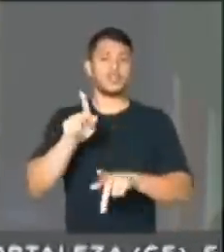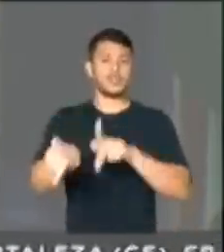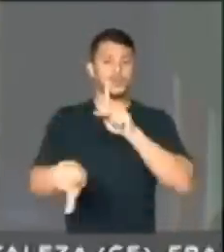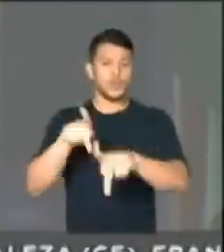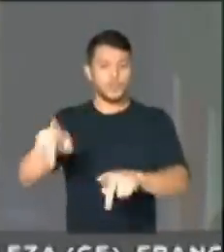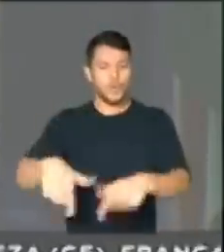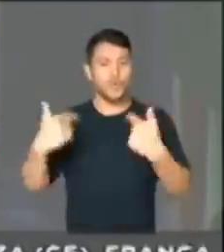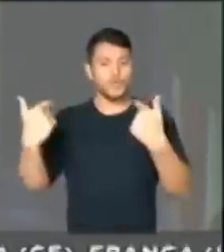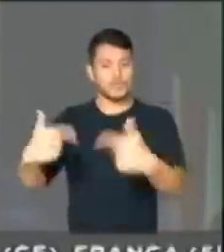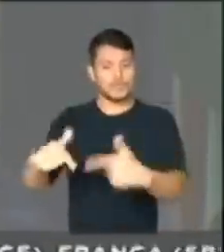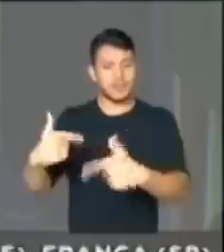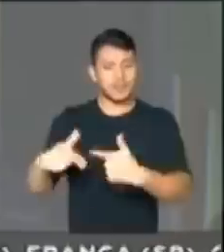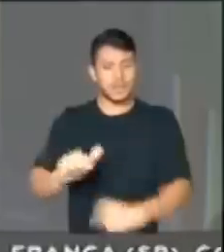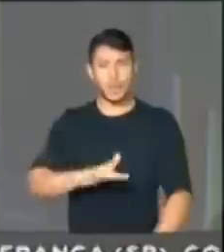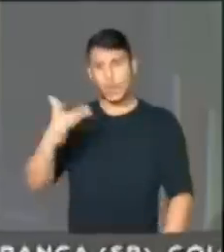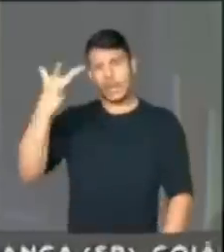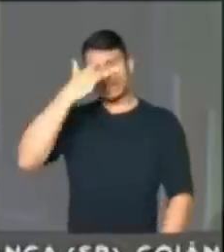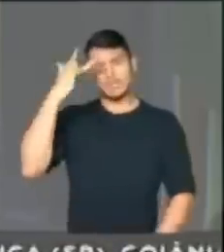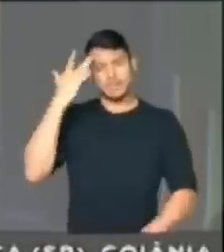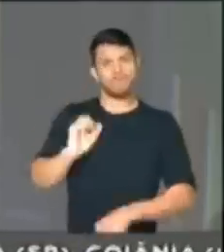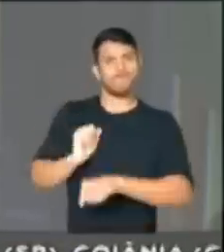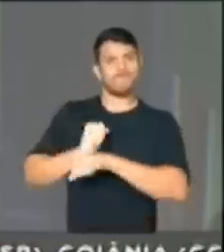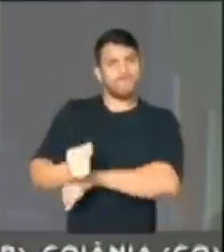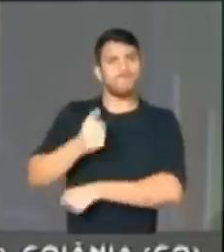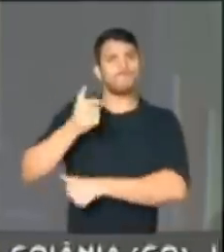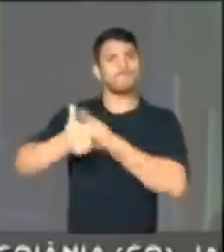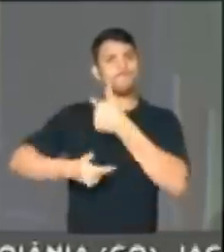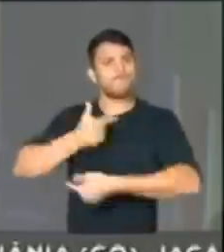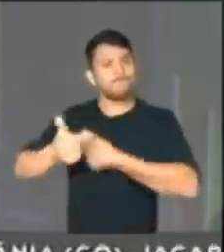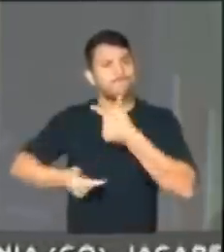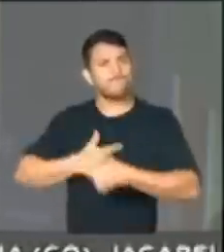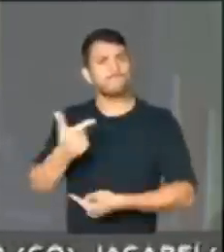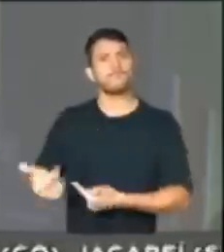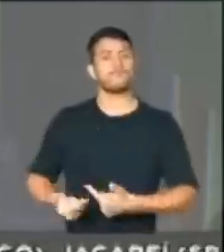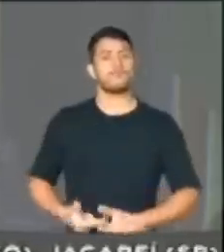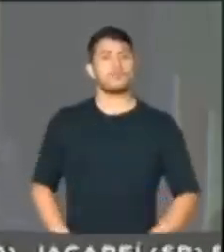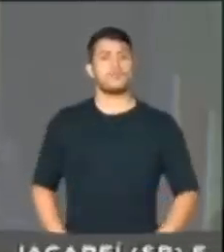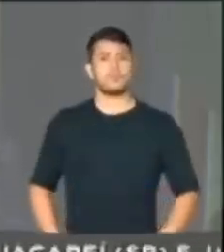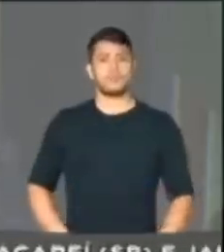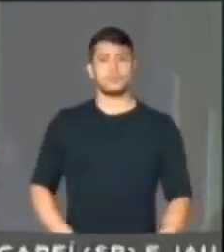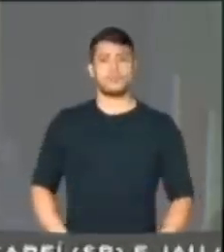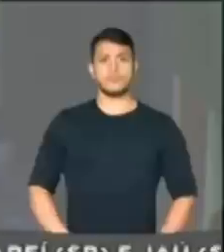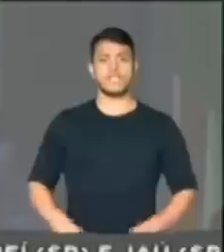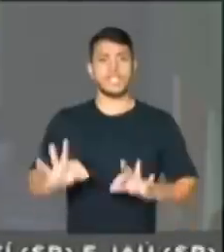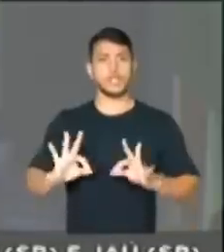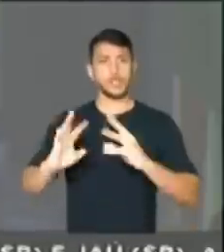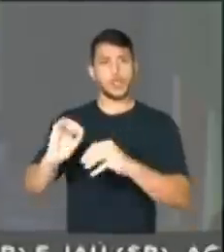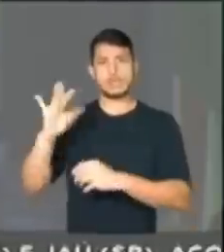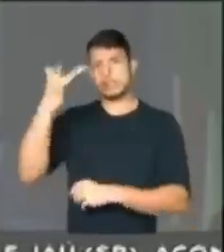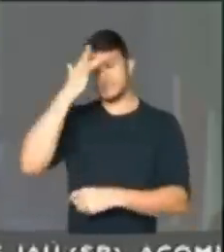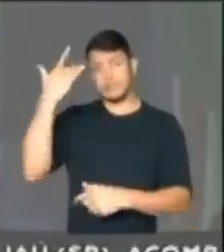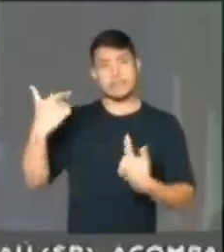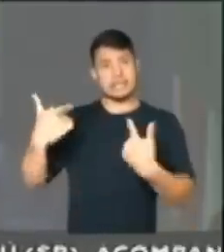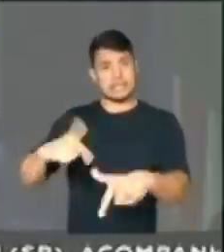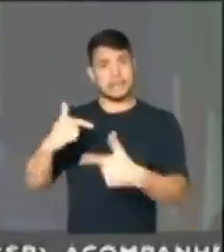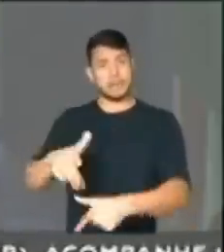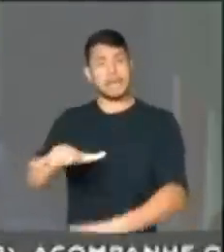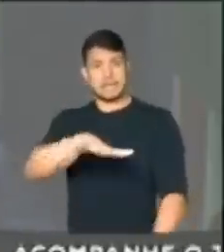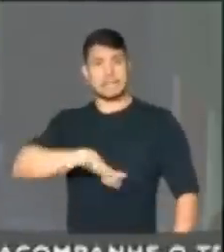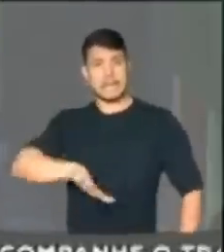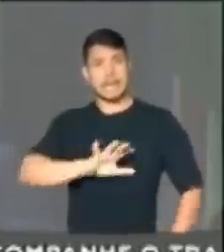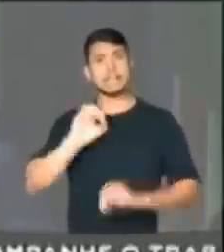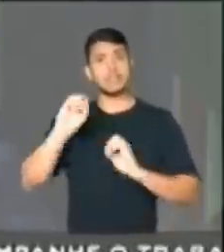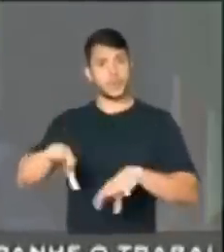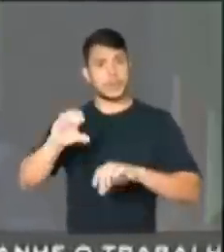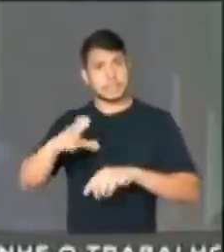dos operários e operárias desse país, dos trabalhadores e trabalhadoras da educação, deputada Rosa Neide.